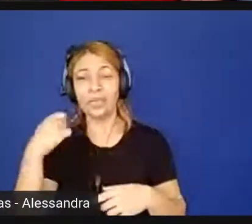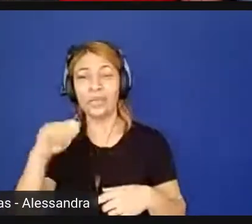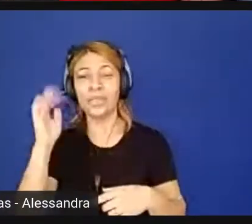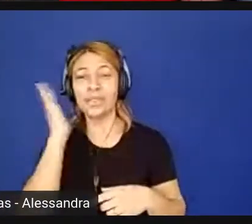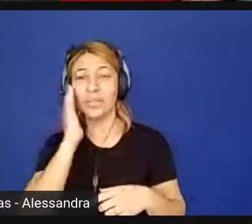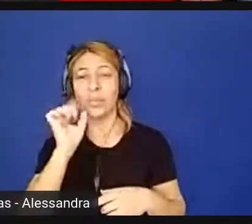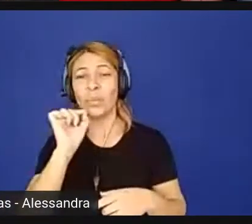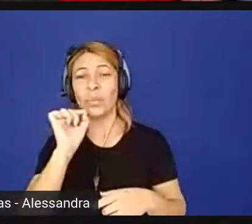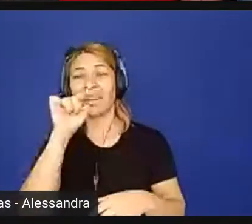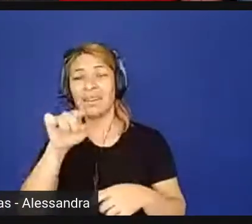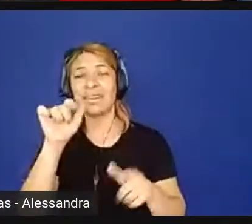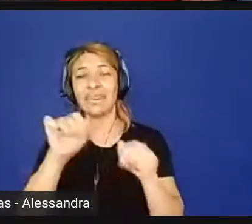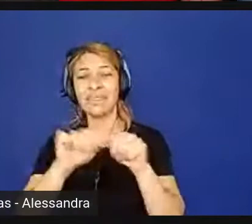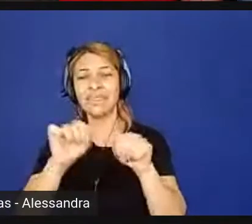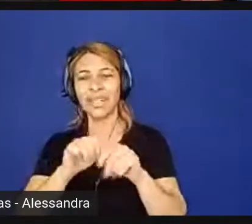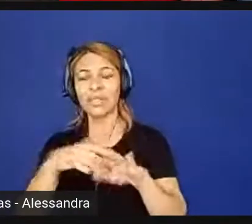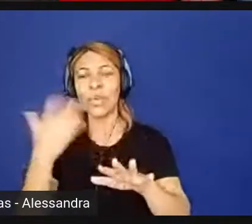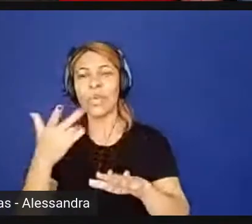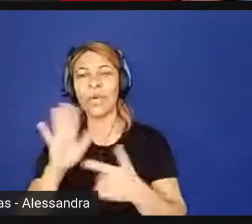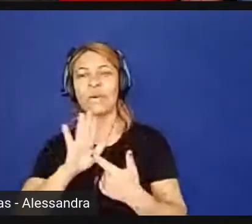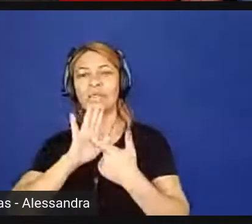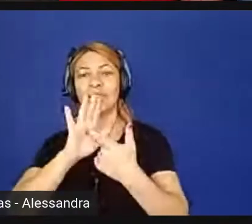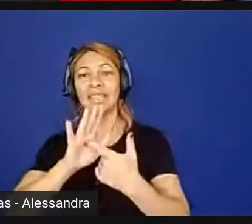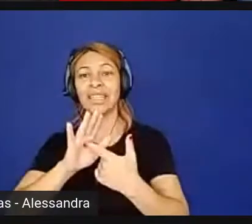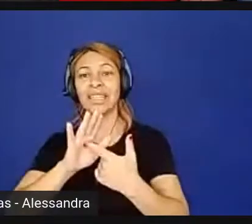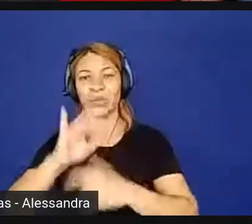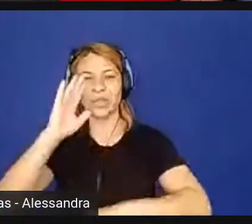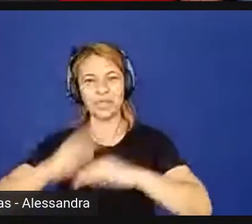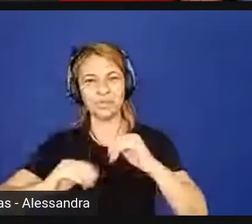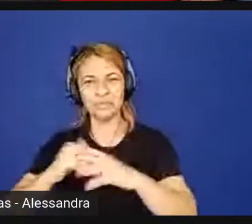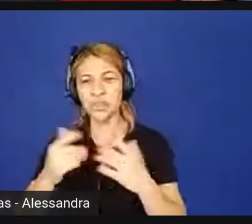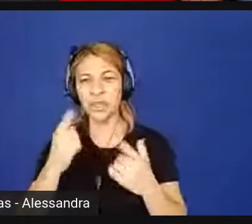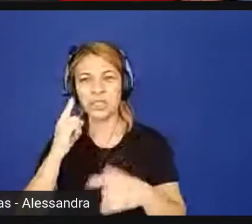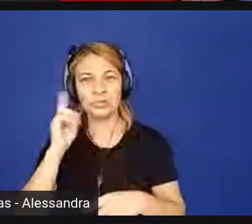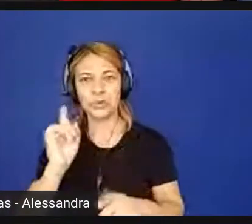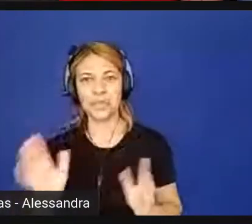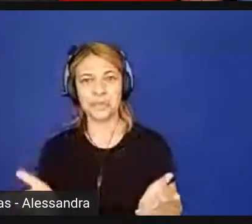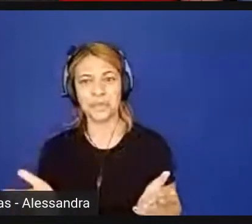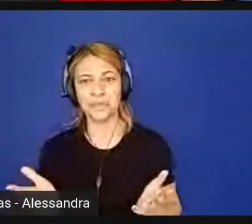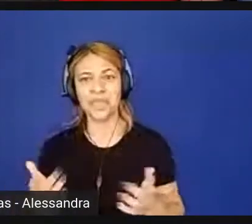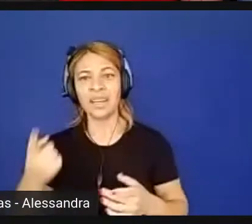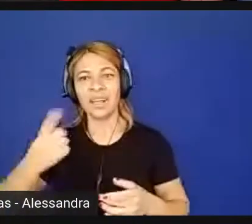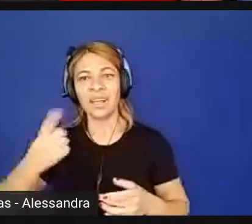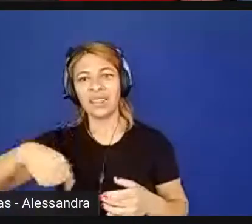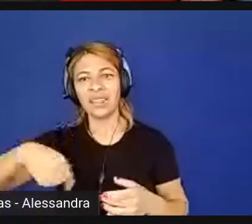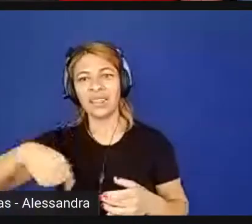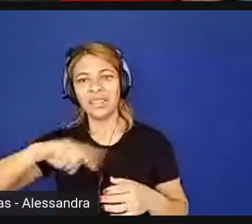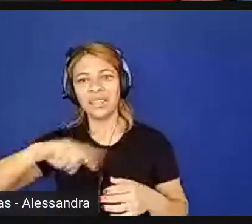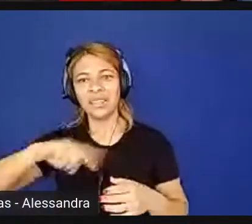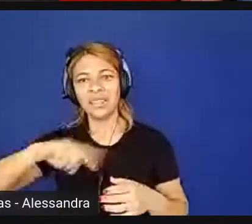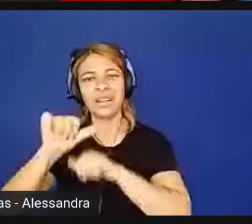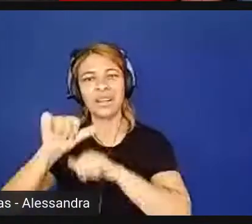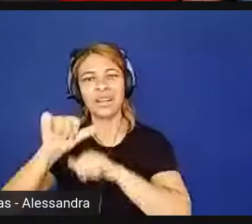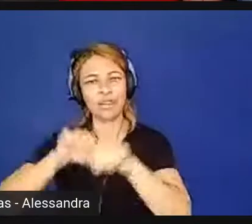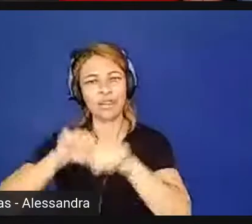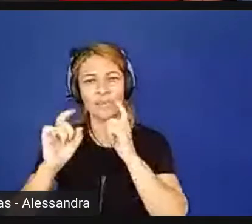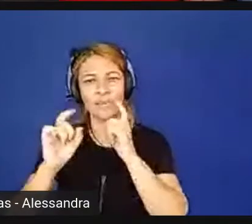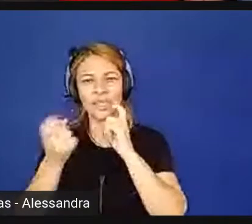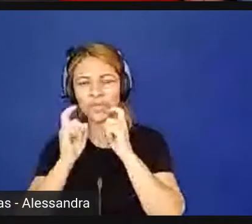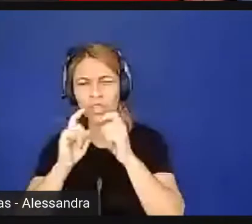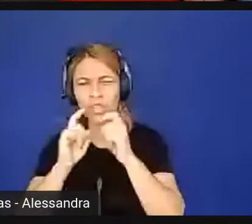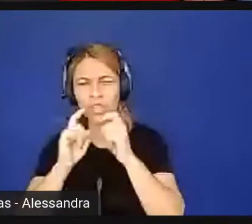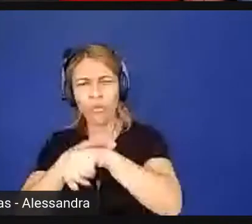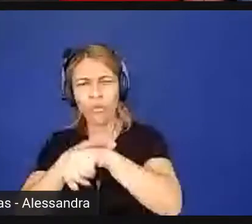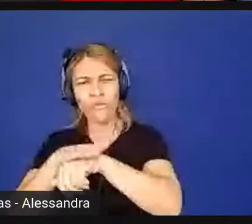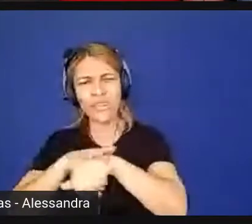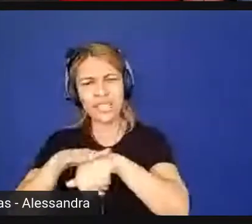para eu saber qual é o indicador da performance dele. Muitas vezes a gente não tem. A gente, durante a reforma administrativa, a gente perguntava muitas vezes, a gente conversando com os